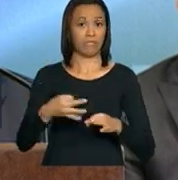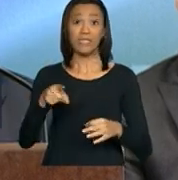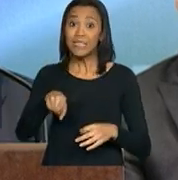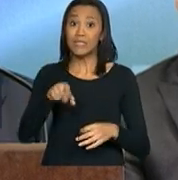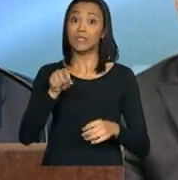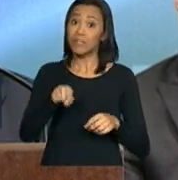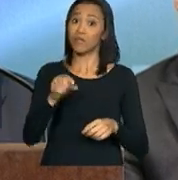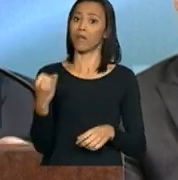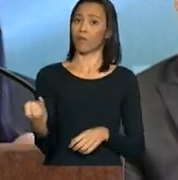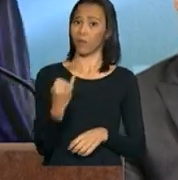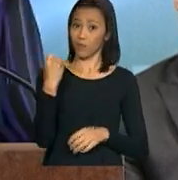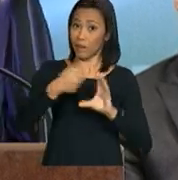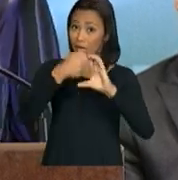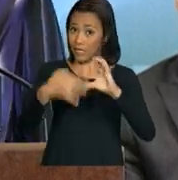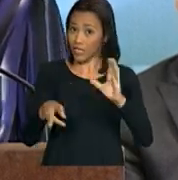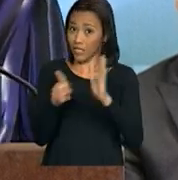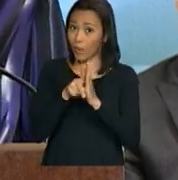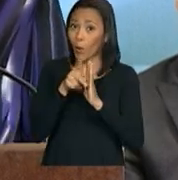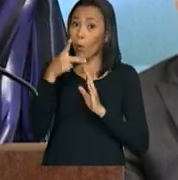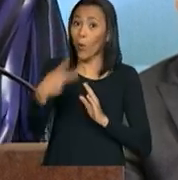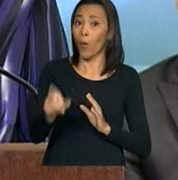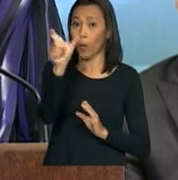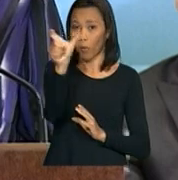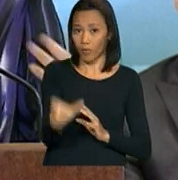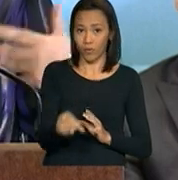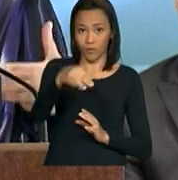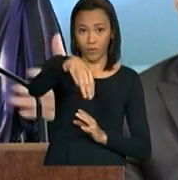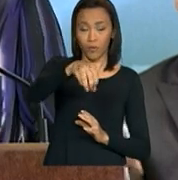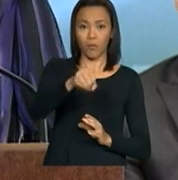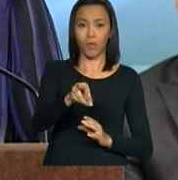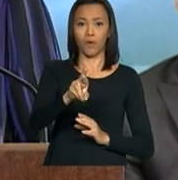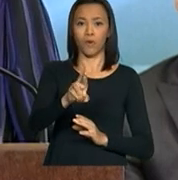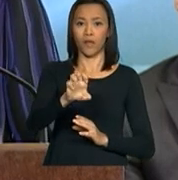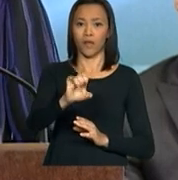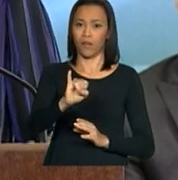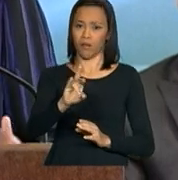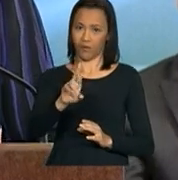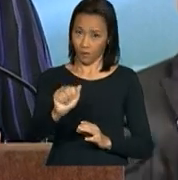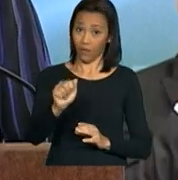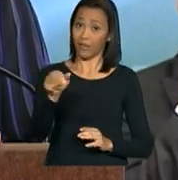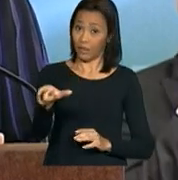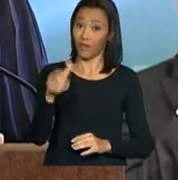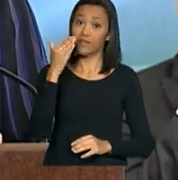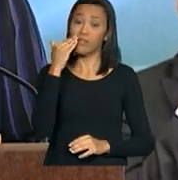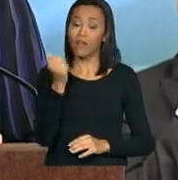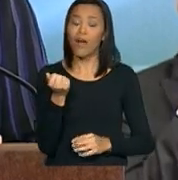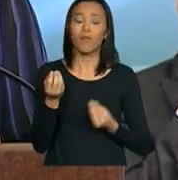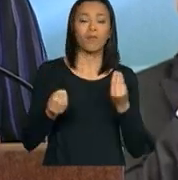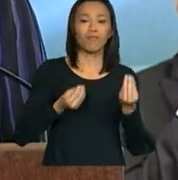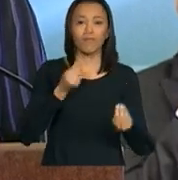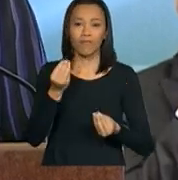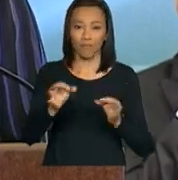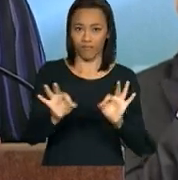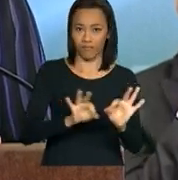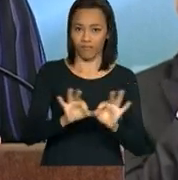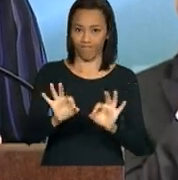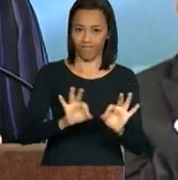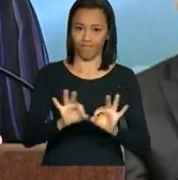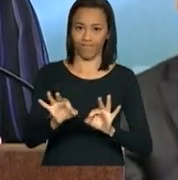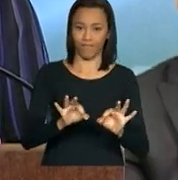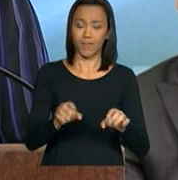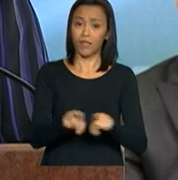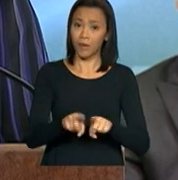importante porque o Moreira qualifica o seu ministério e